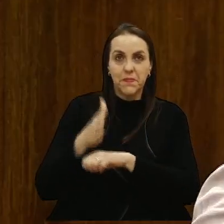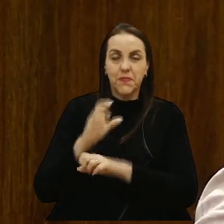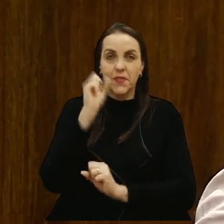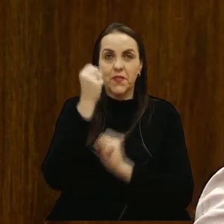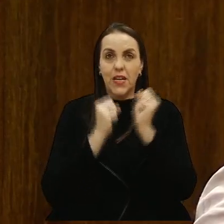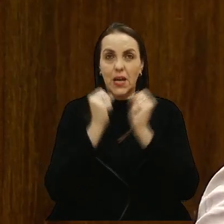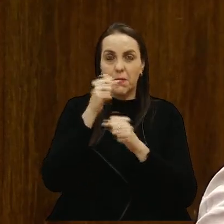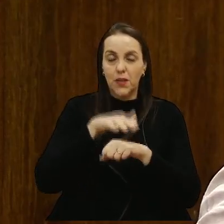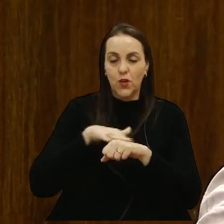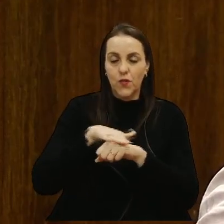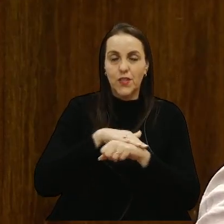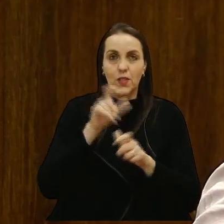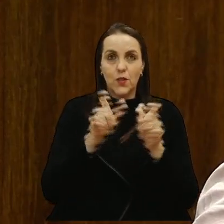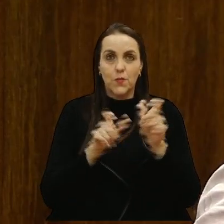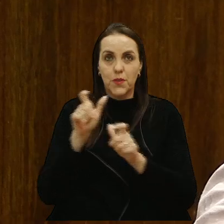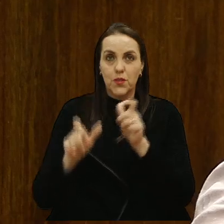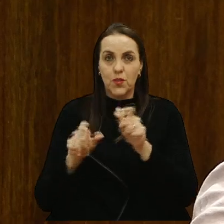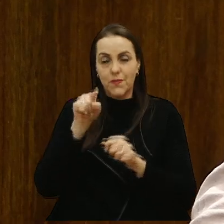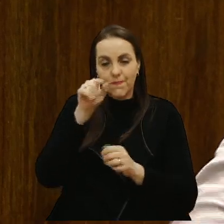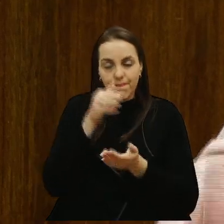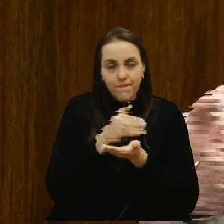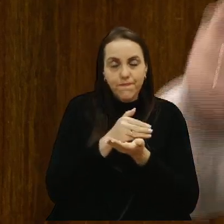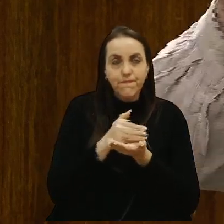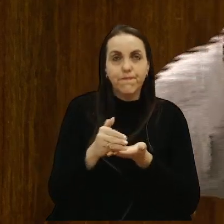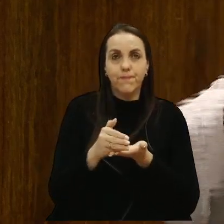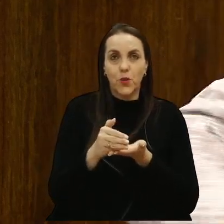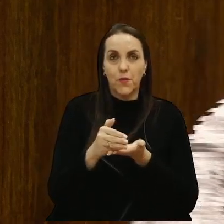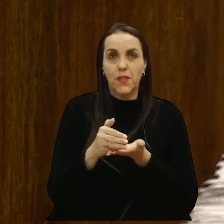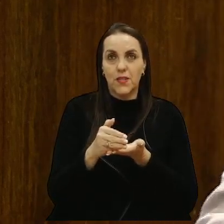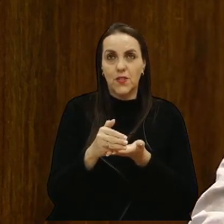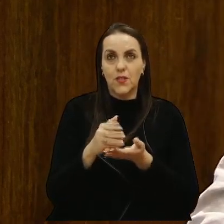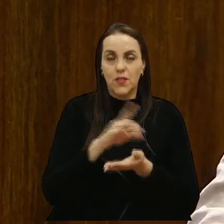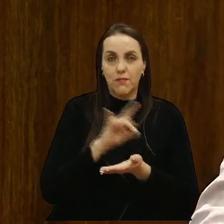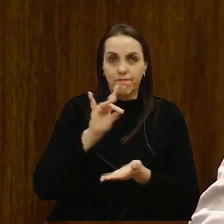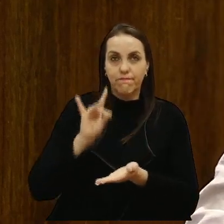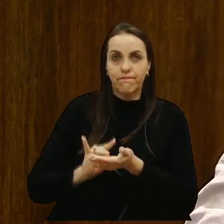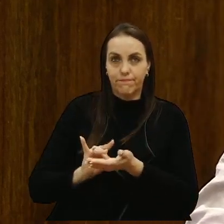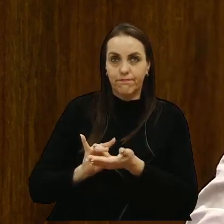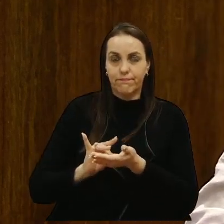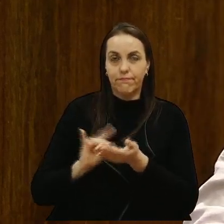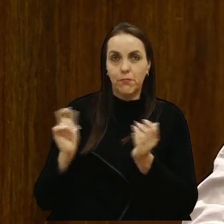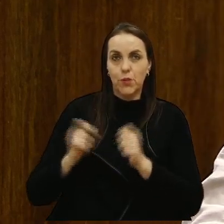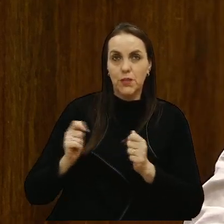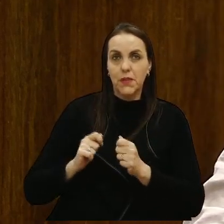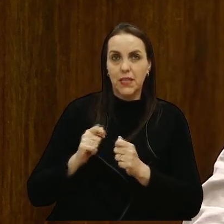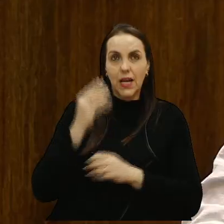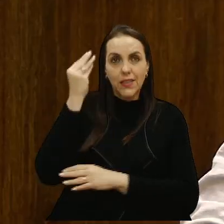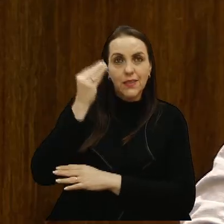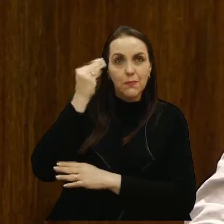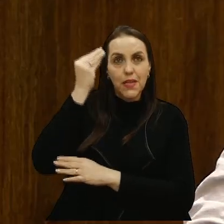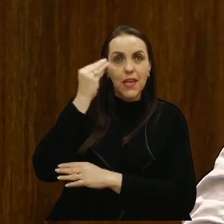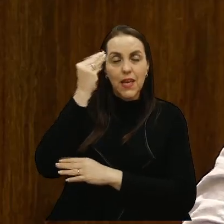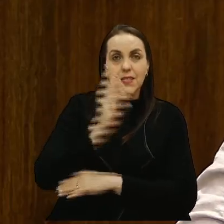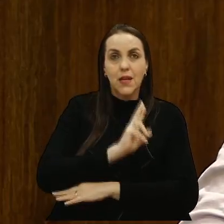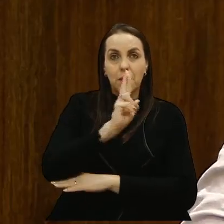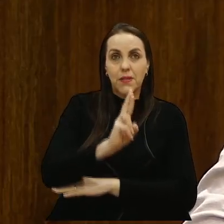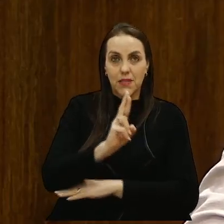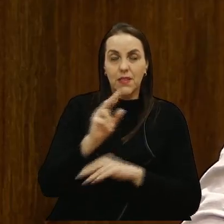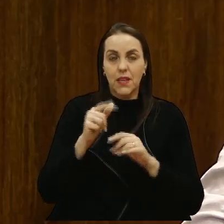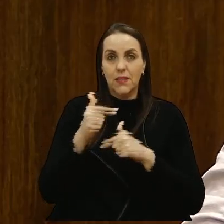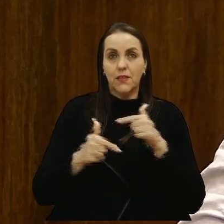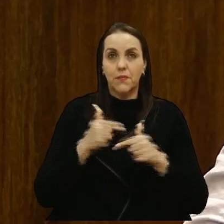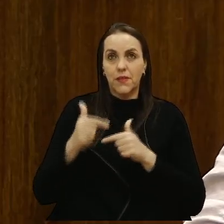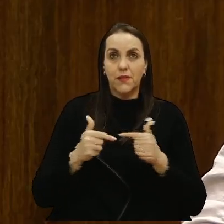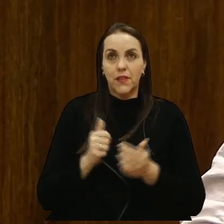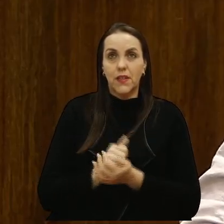pessoas, e o senhor tem uma origem que lhe cacifa para estar aqui para representar os trabalhadores, vereador. O senhor, a gente vive tratando